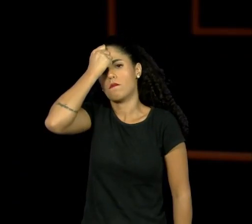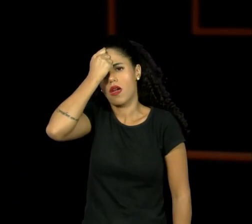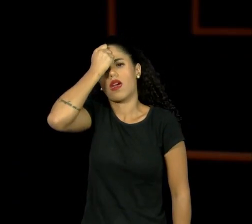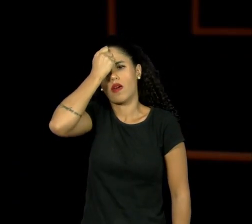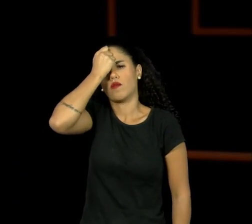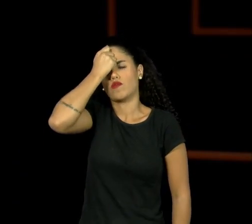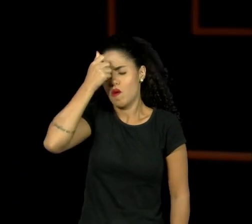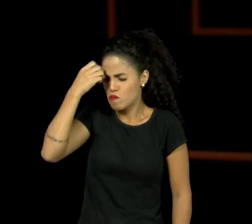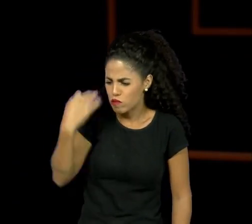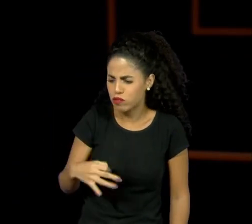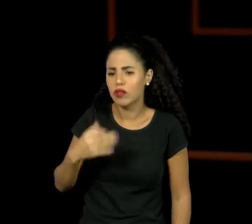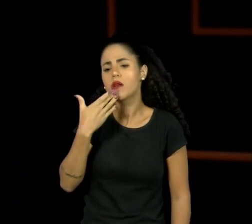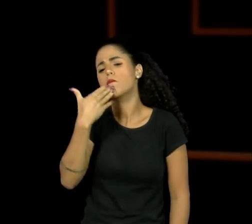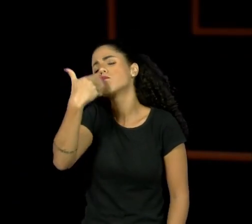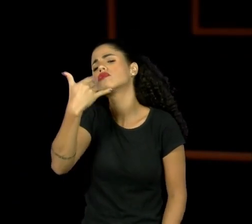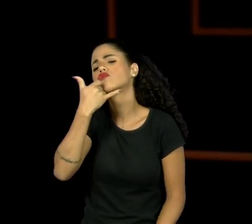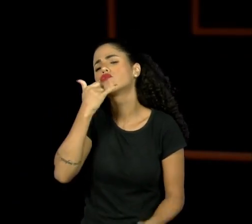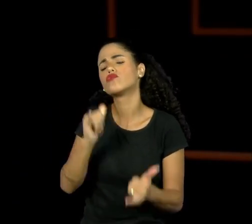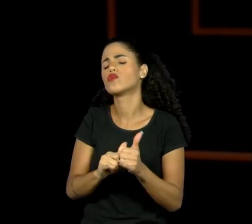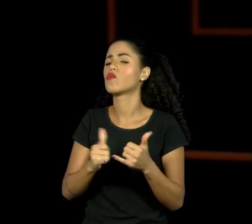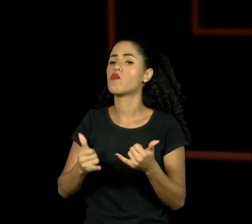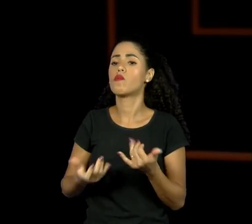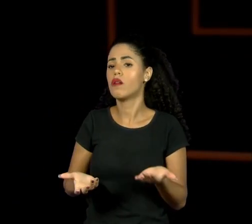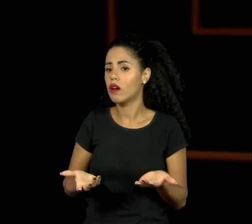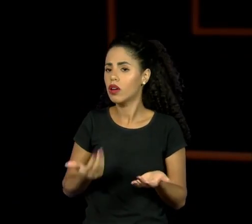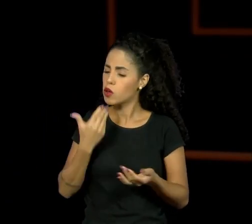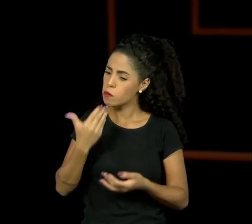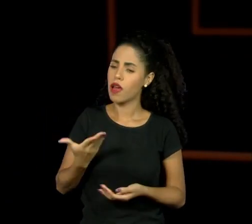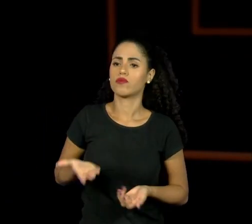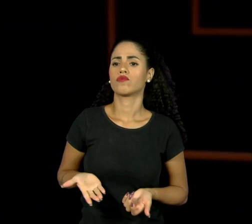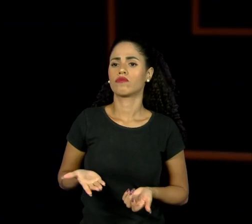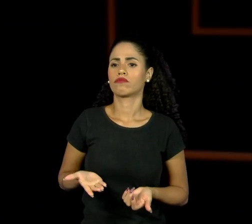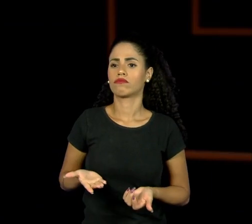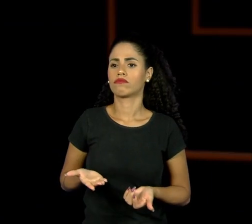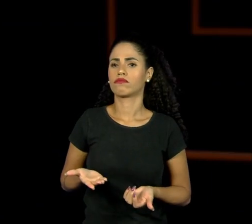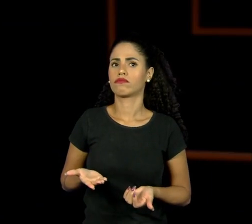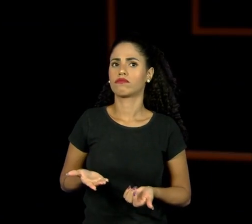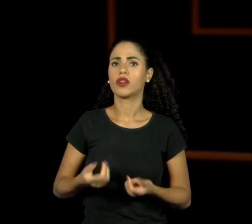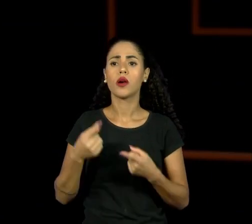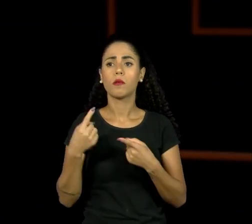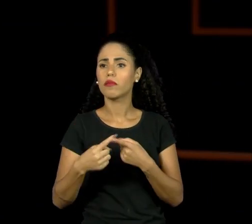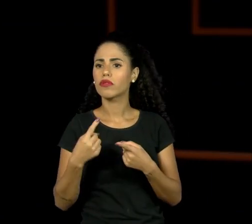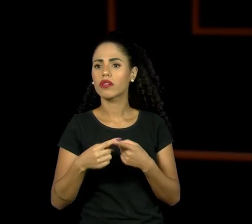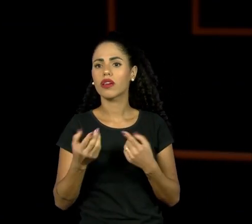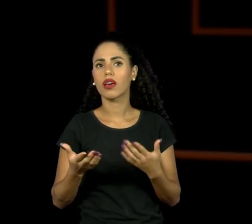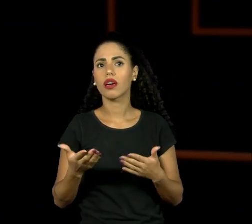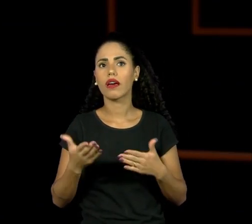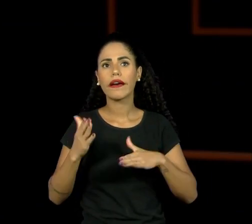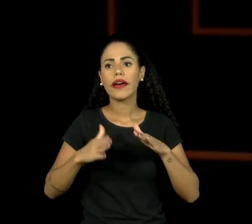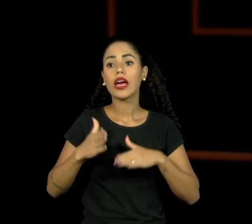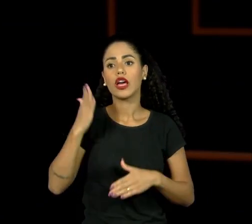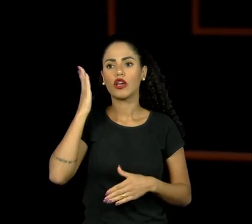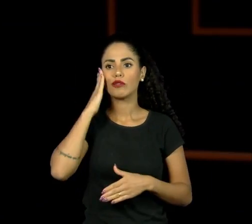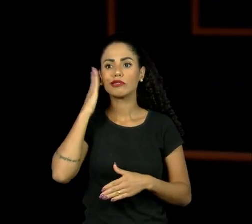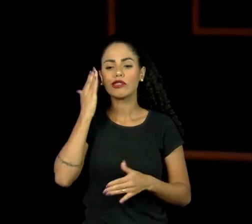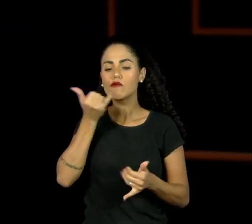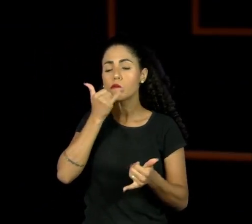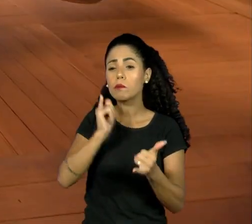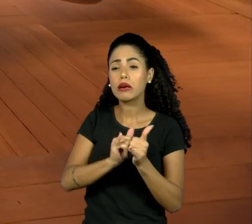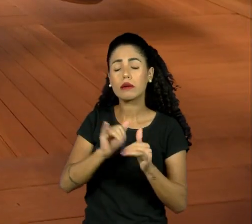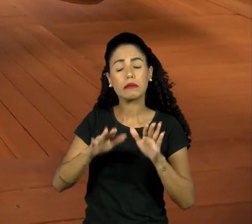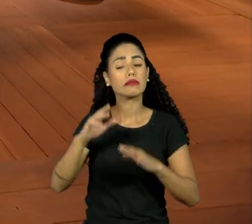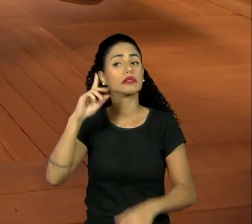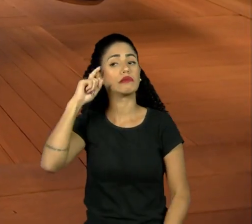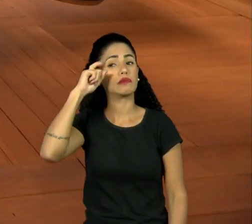sentindo mal, então eu quero te pedir perdão. Mesmo que você não queira, eu estou pedindo. Eu não tenho, sabe? E eu sei que o perdão é uma coisa às vezes difícil. Você